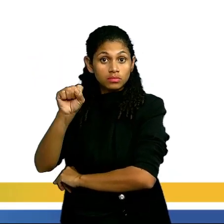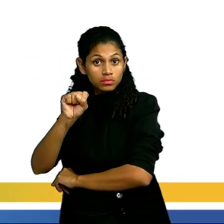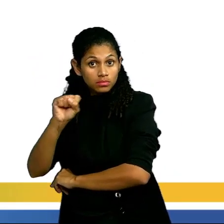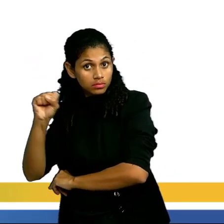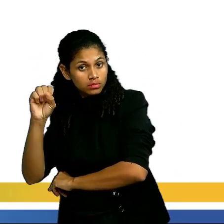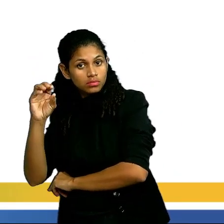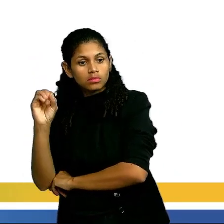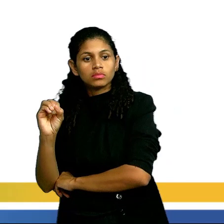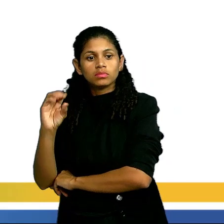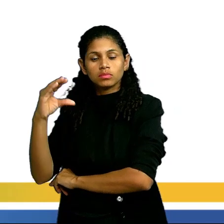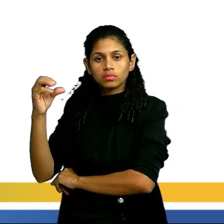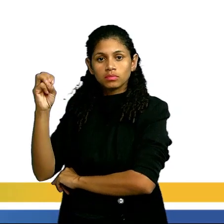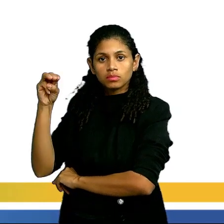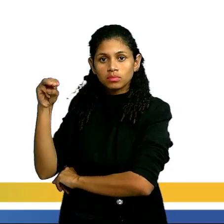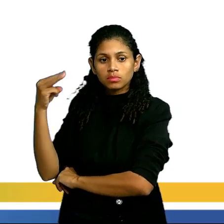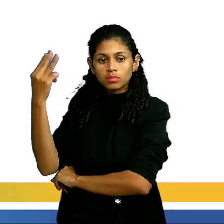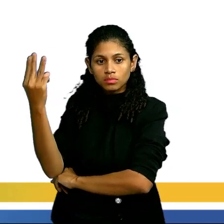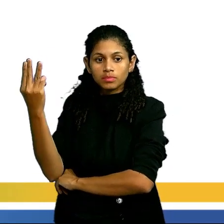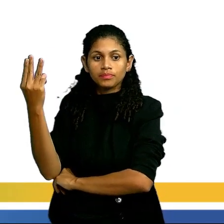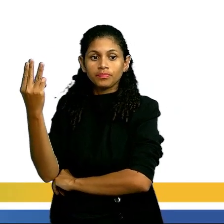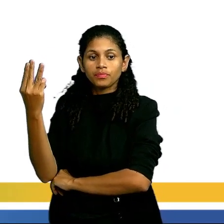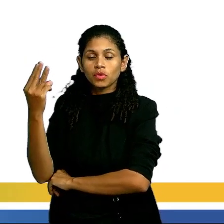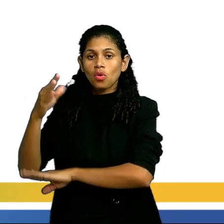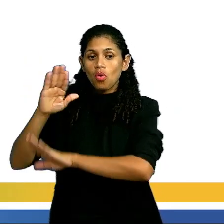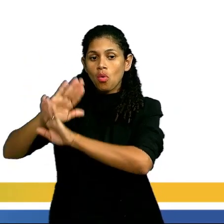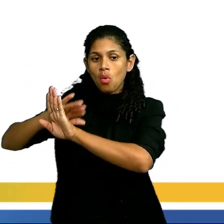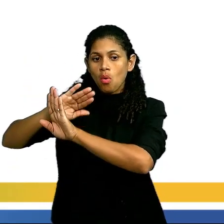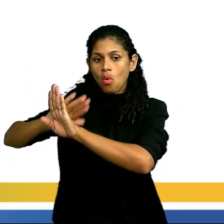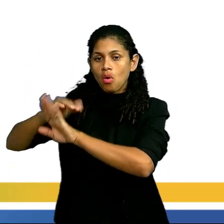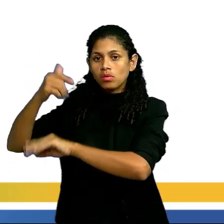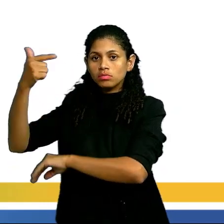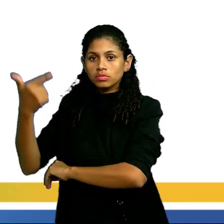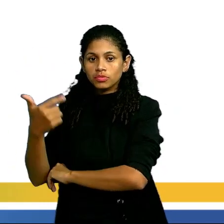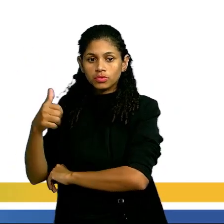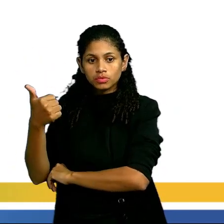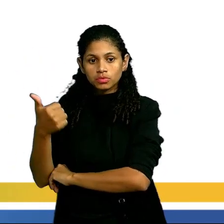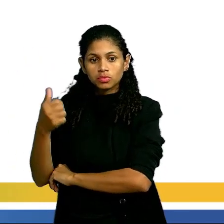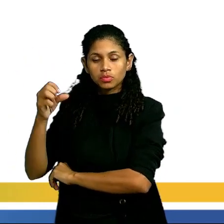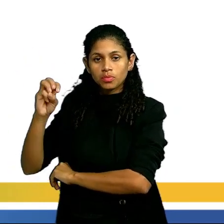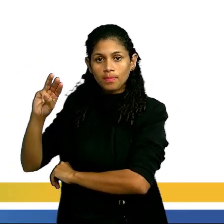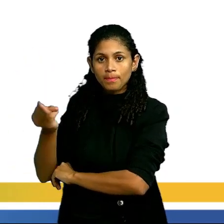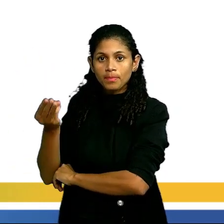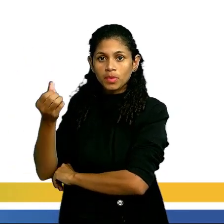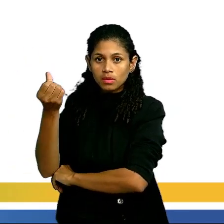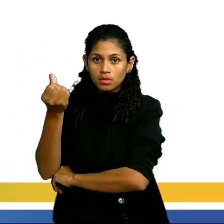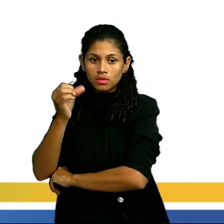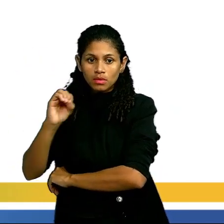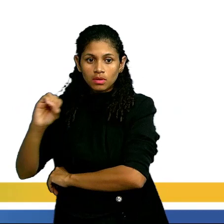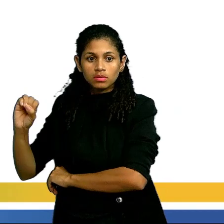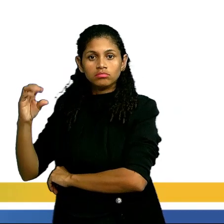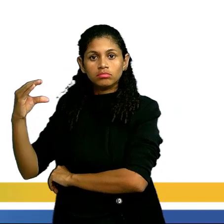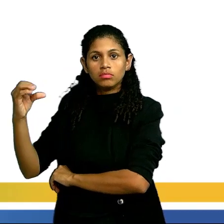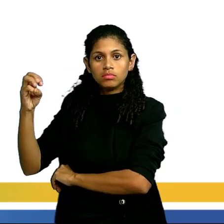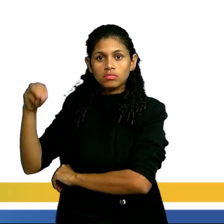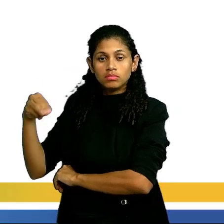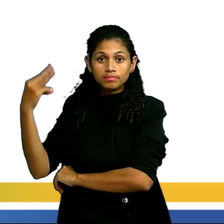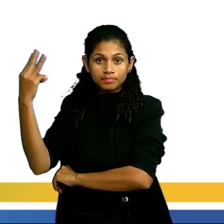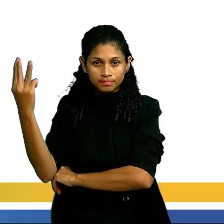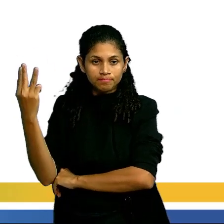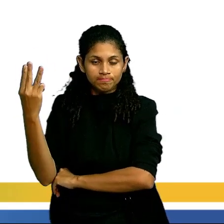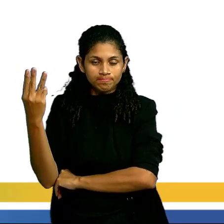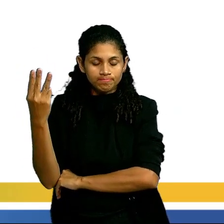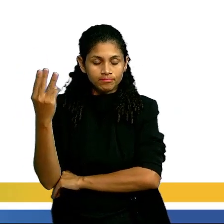38.880 centímetros cúbicos e o encosto 21.600 centímetros cúbicos. Já na letra